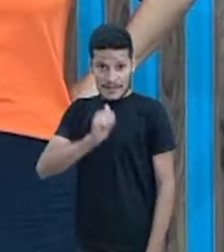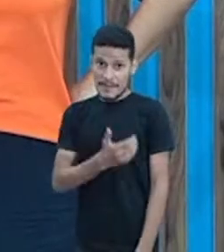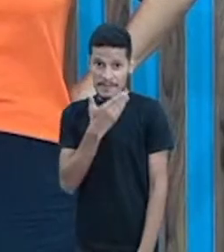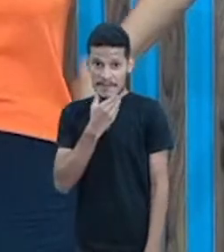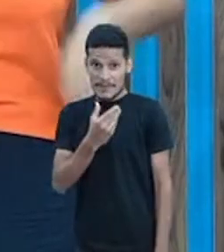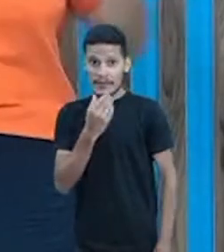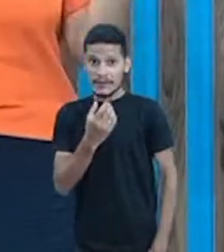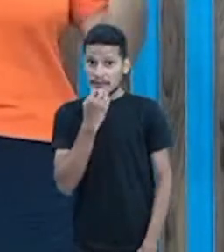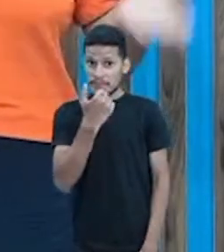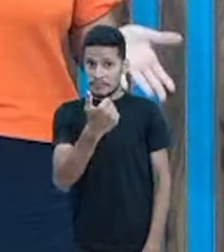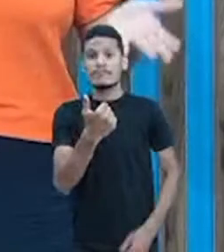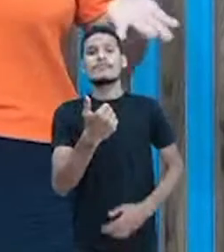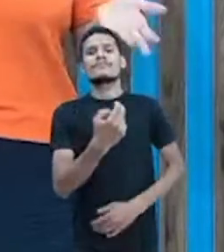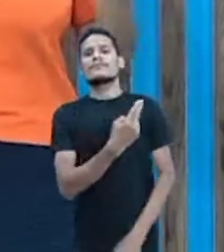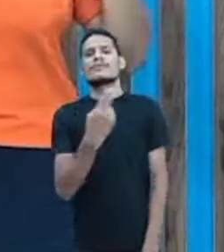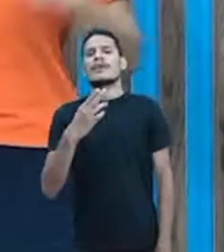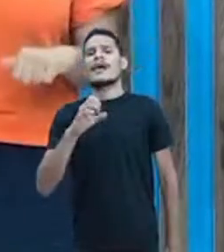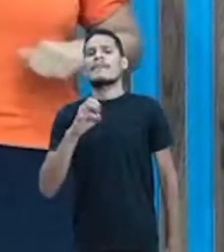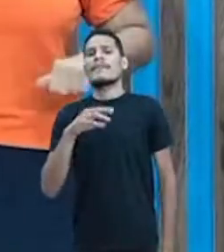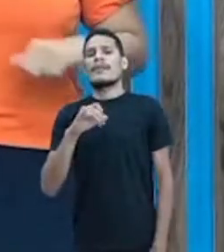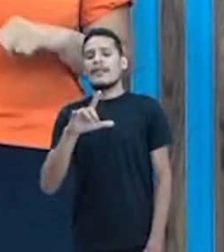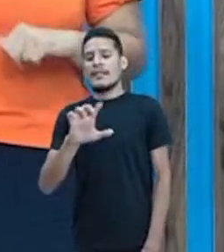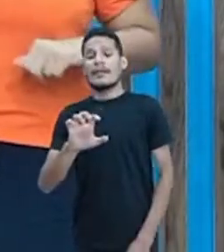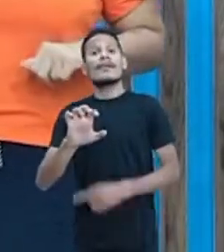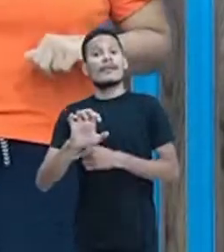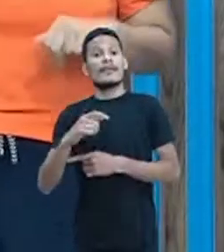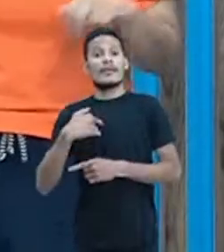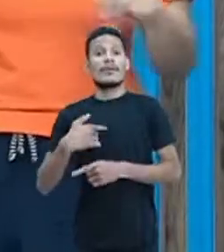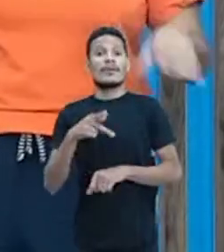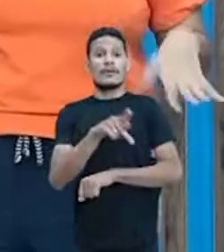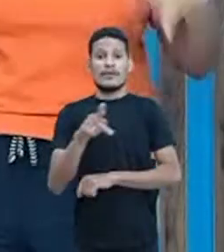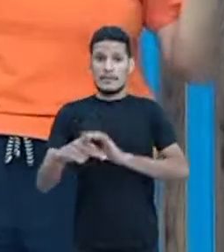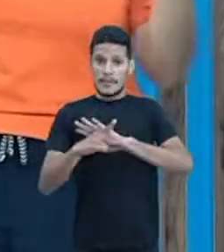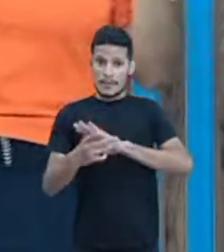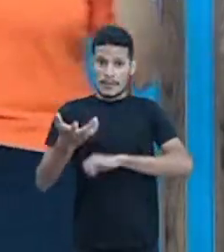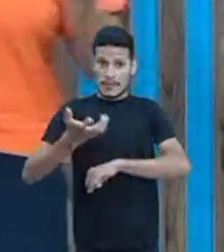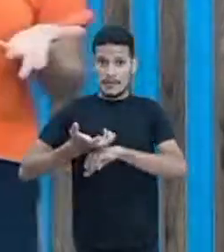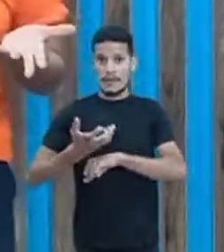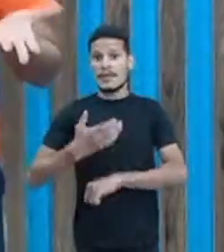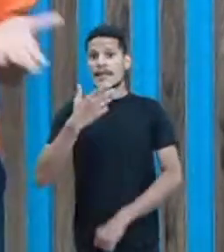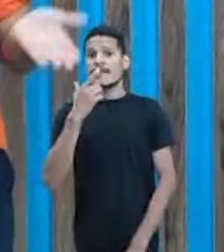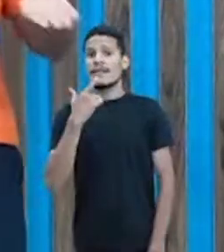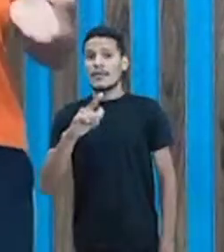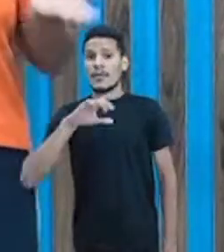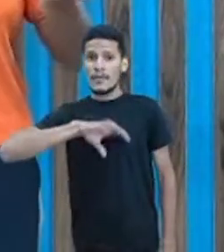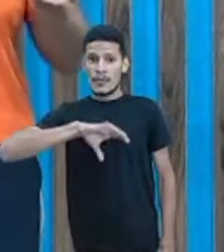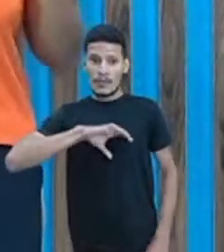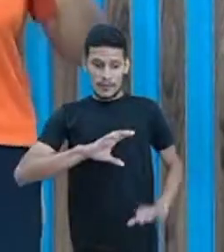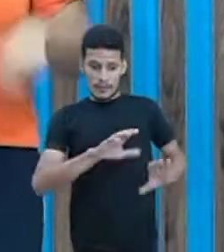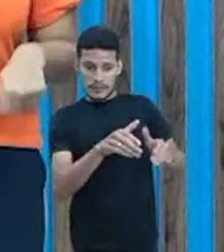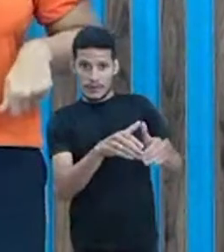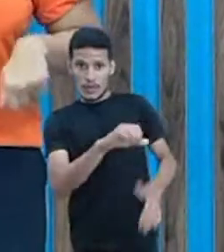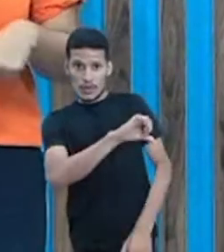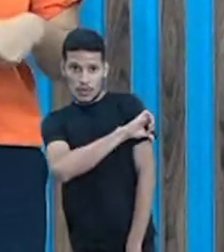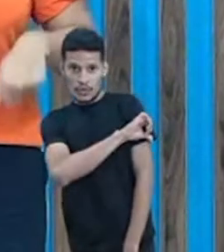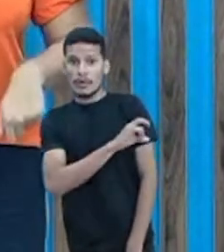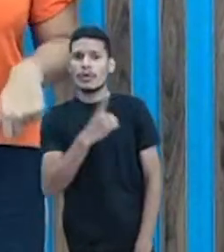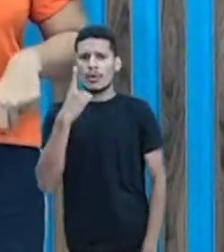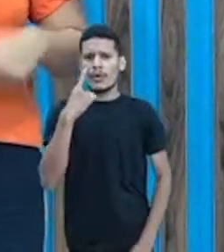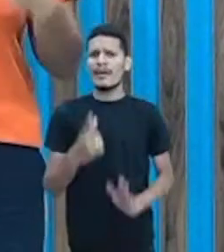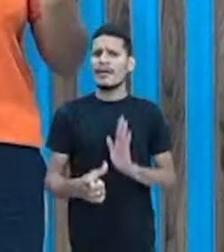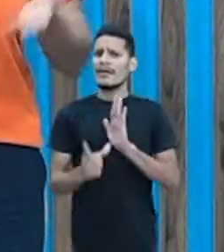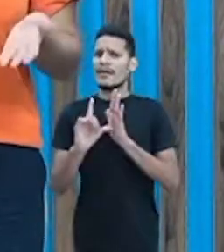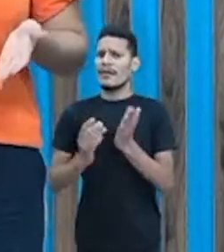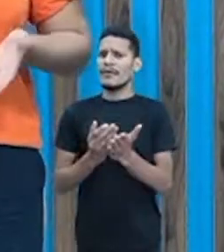meninas, tudo bem? Eu sou Camille Borba e serei a professora de língua portuguesa de vocês do 9º ano. Antes de